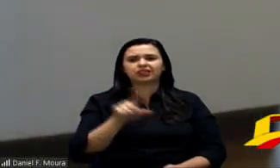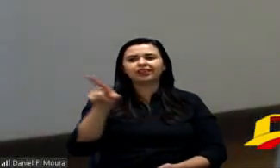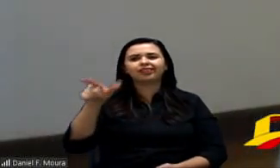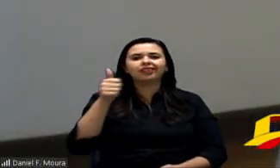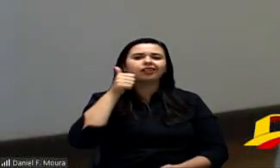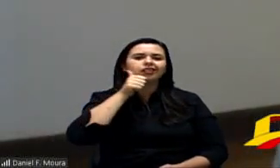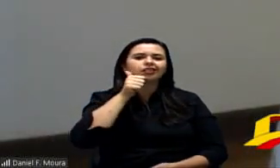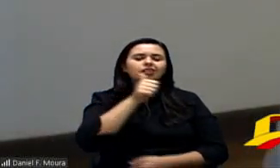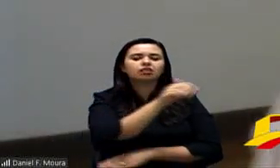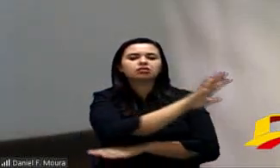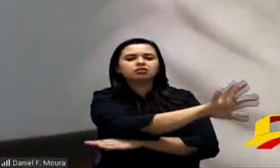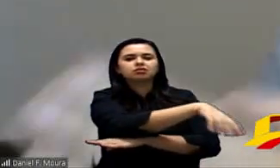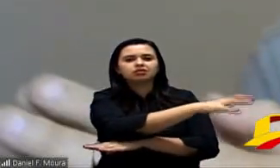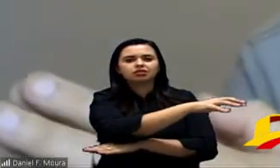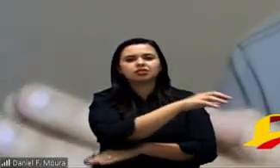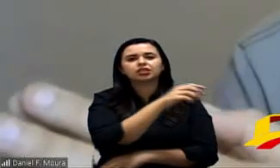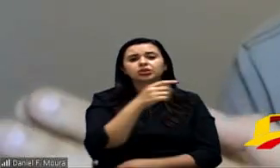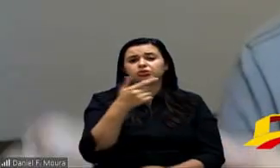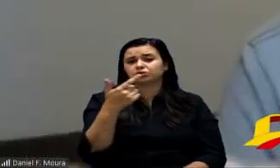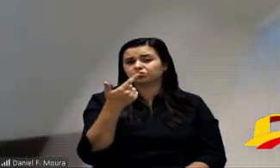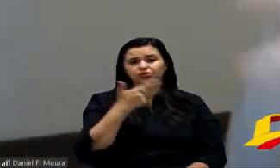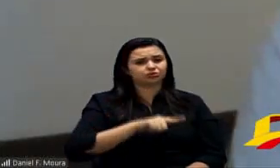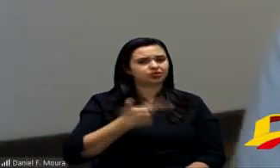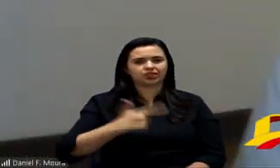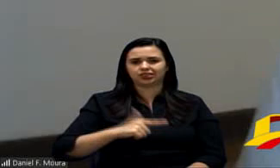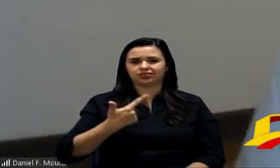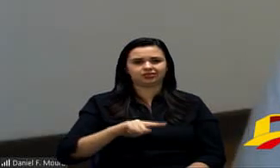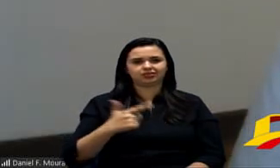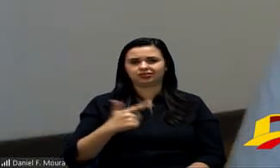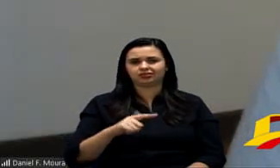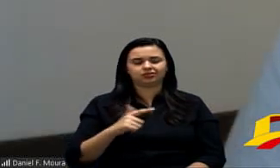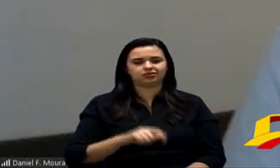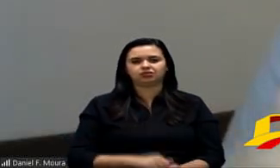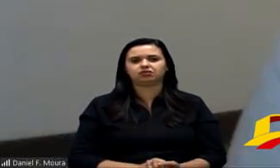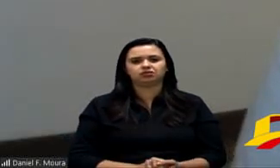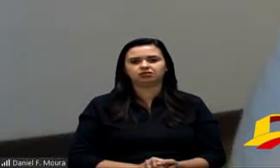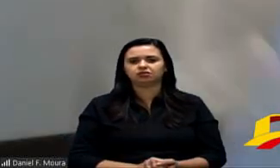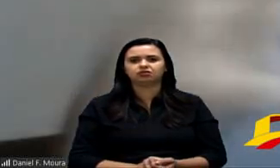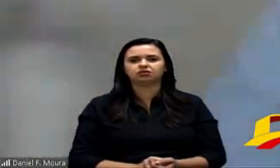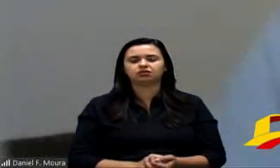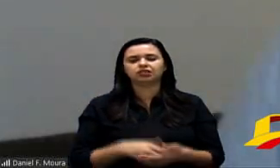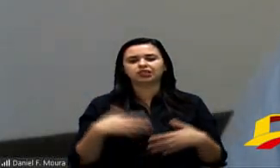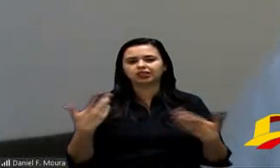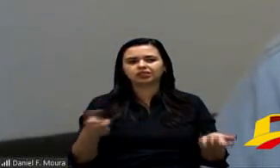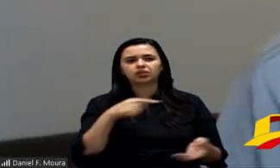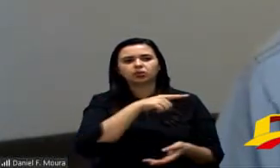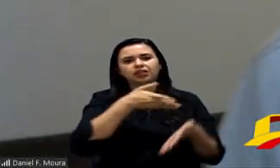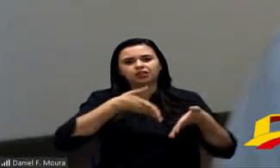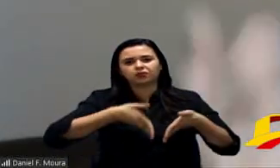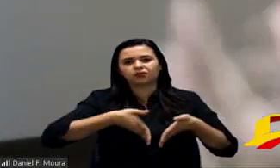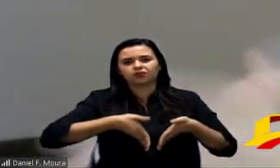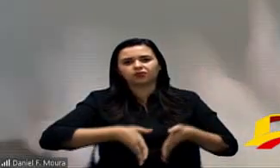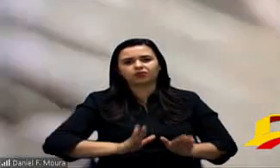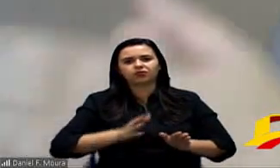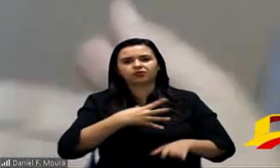existe a possibilidade de existir uma reprodução nem forçada. Então, esse documento simplesmente não tem